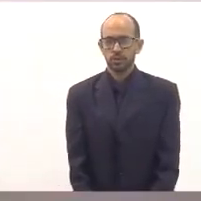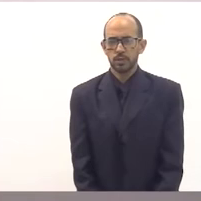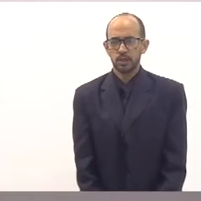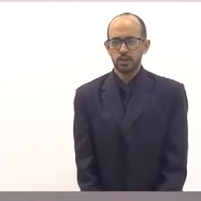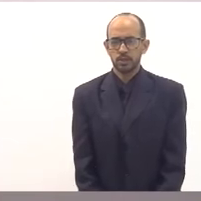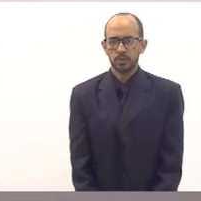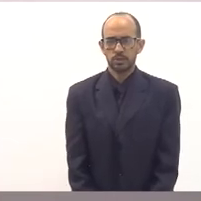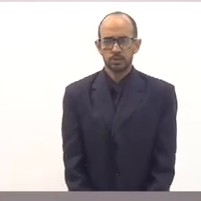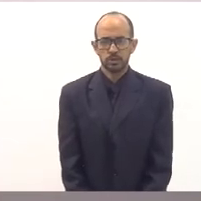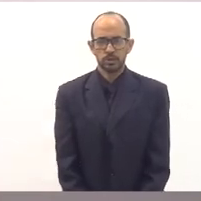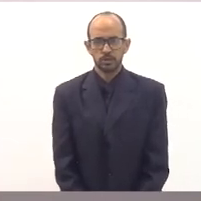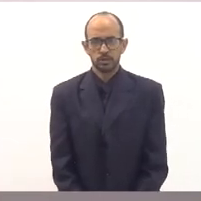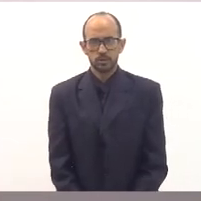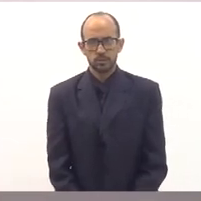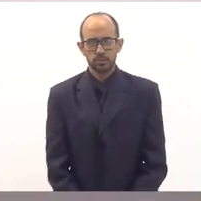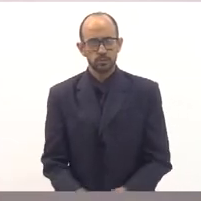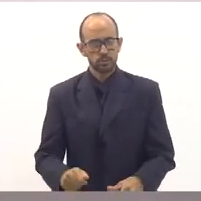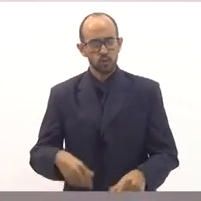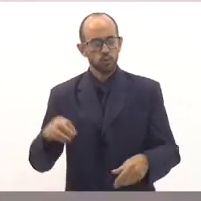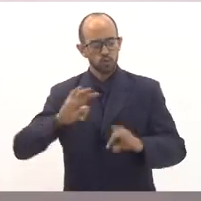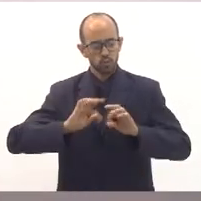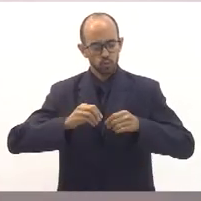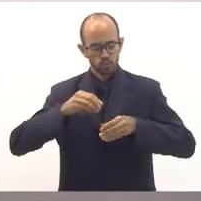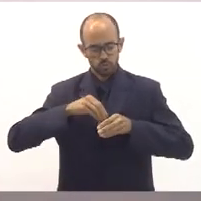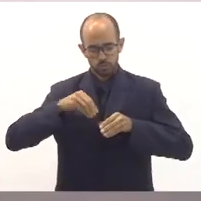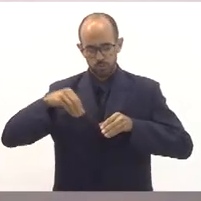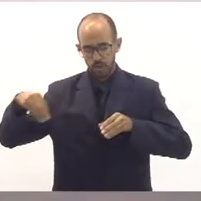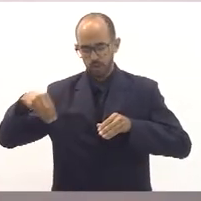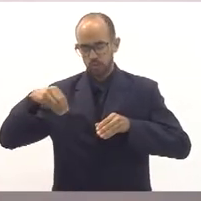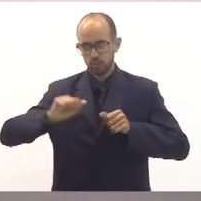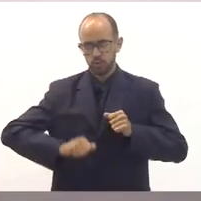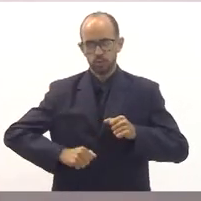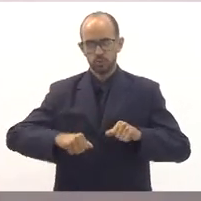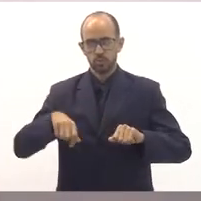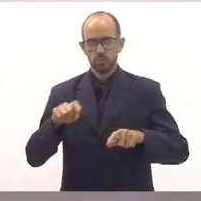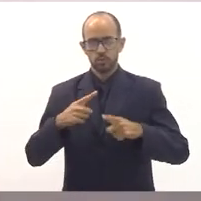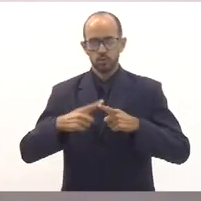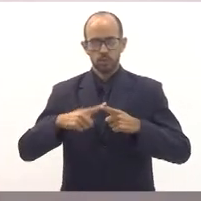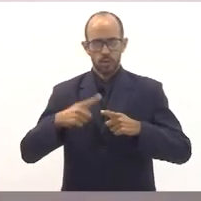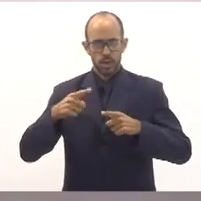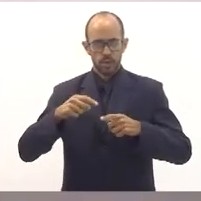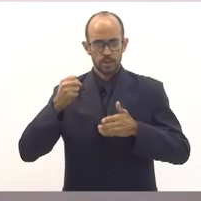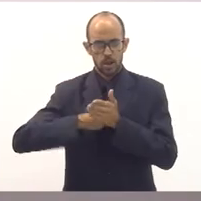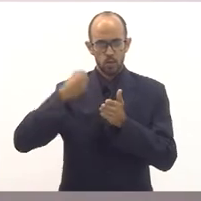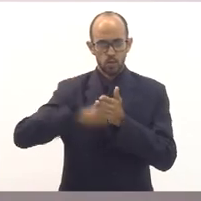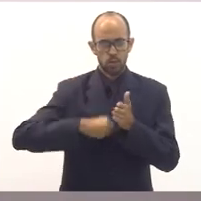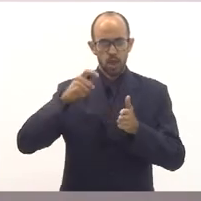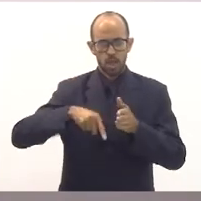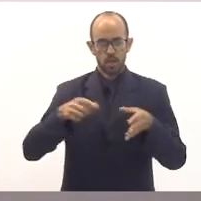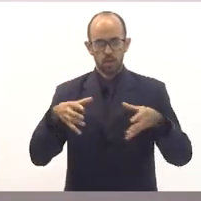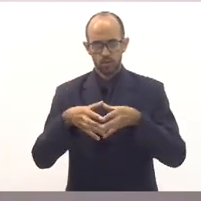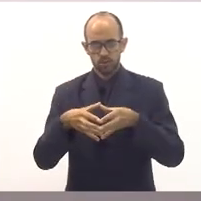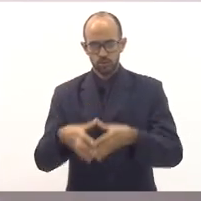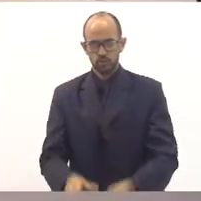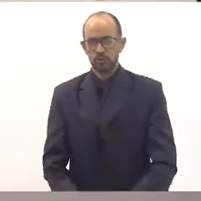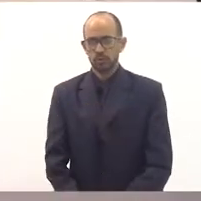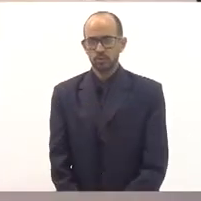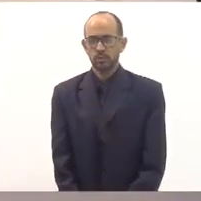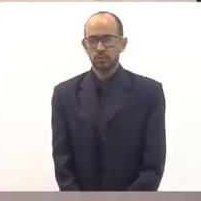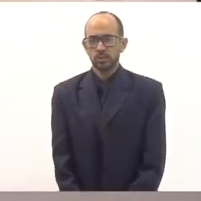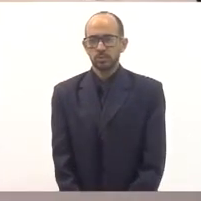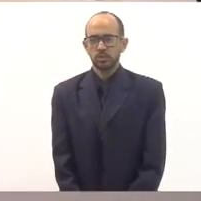Todos os coletivos que estão presentes que não puderam estar presente porque essa luta é coletiva muito bom